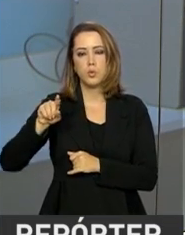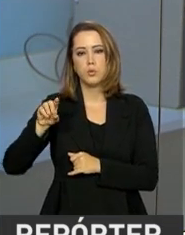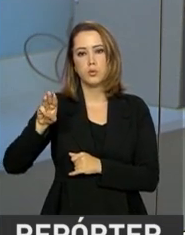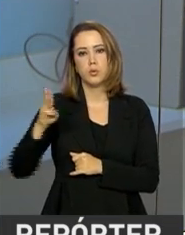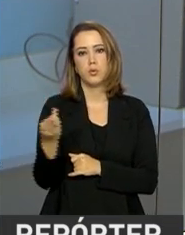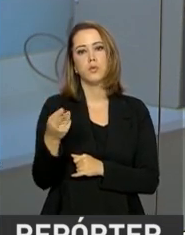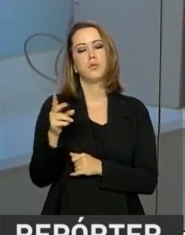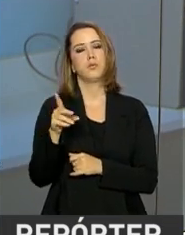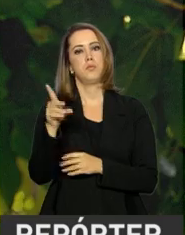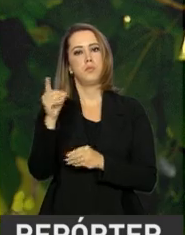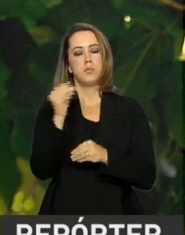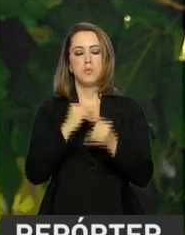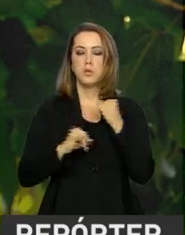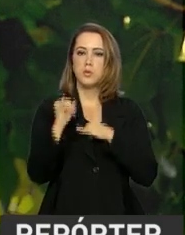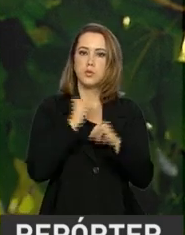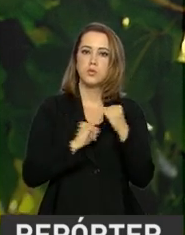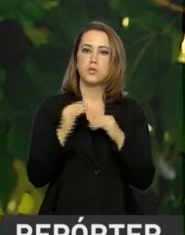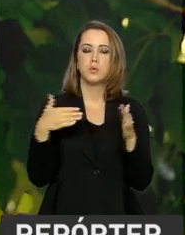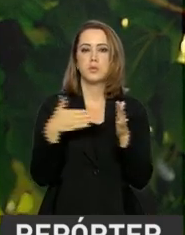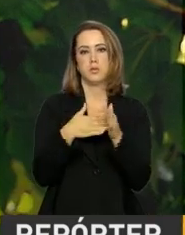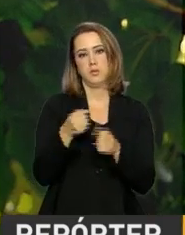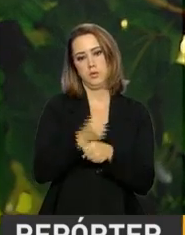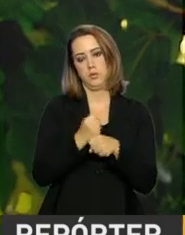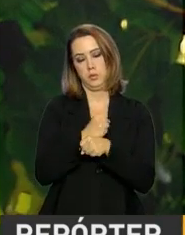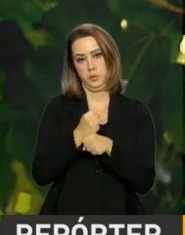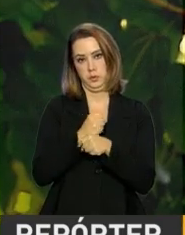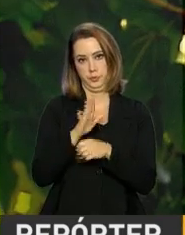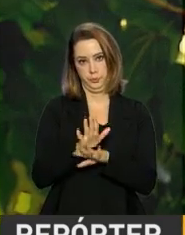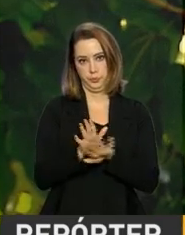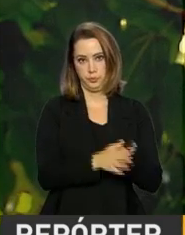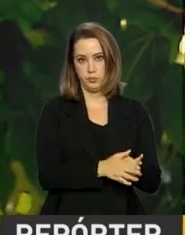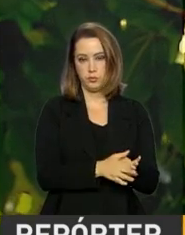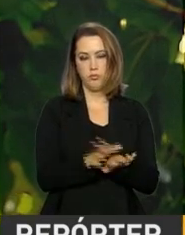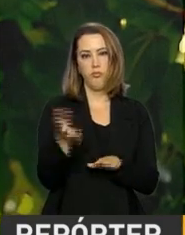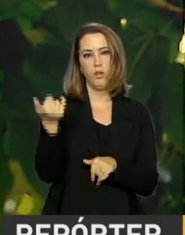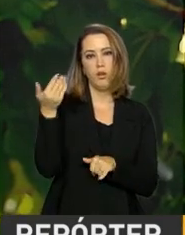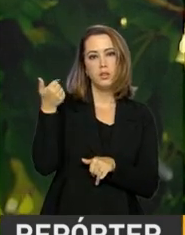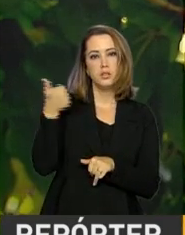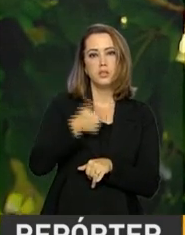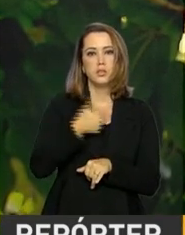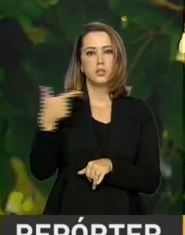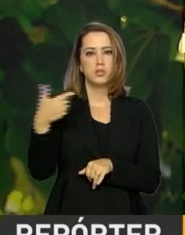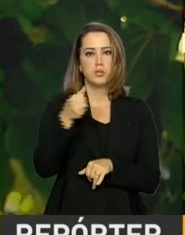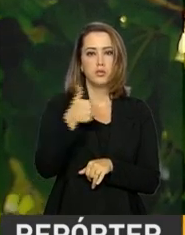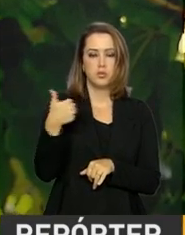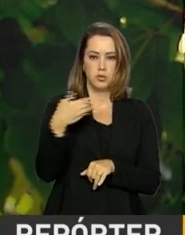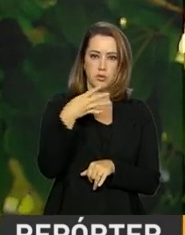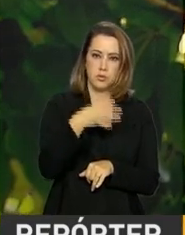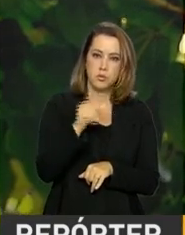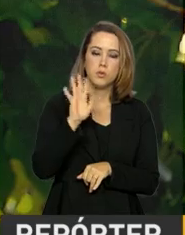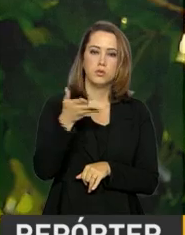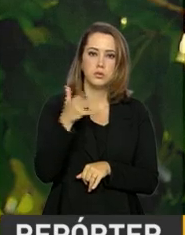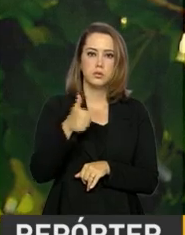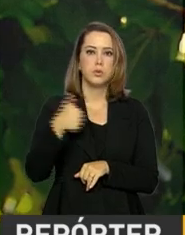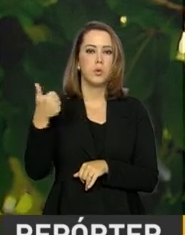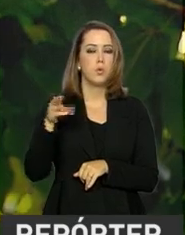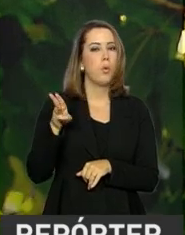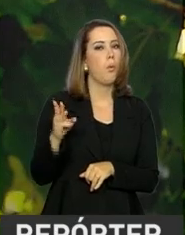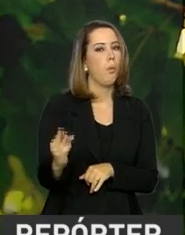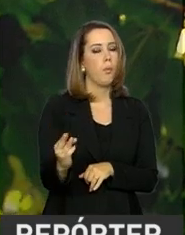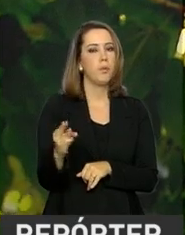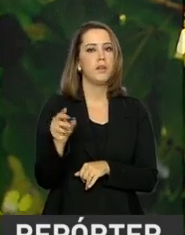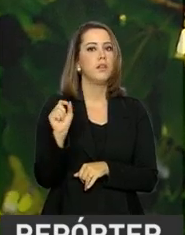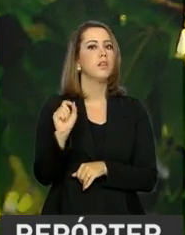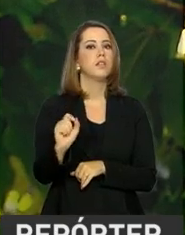até o fim do ano desde 2014 mais de 1. 600.000 registros de dados sobre a biodiversidade